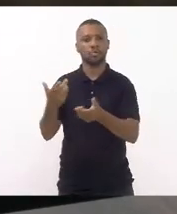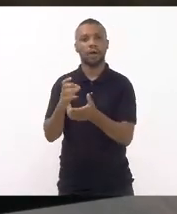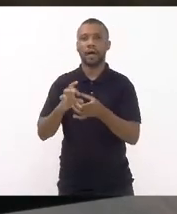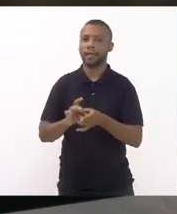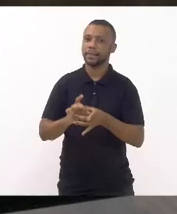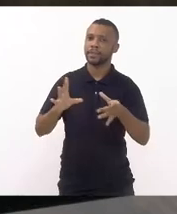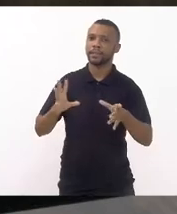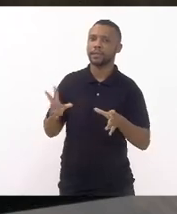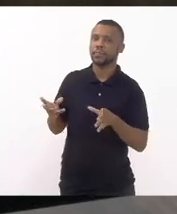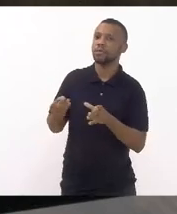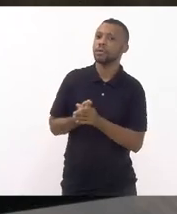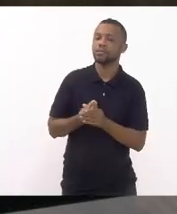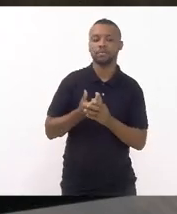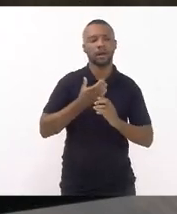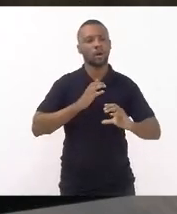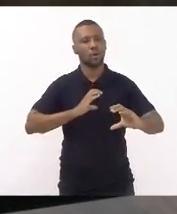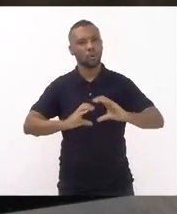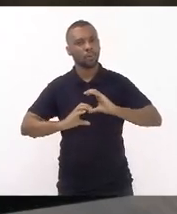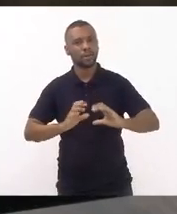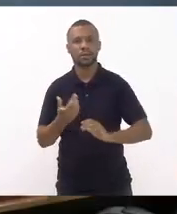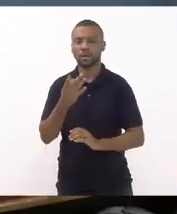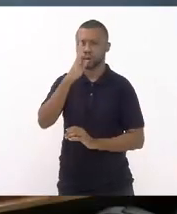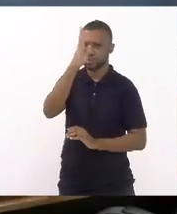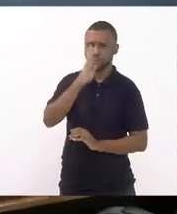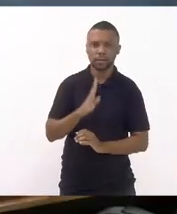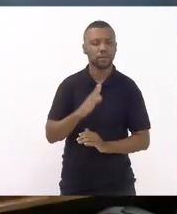da comunicação do Brasil. Muito obrigado.